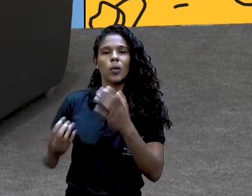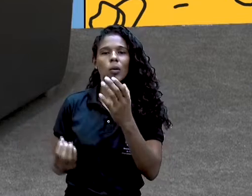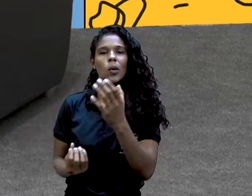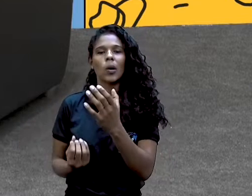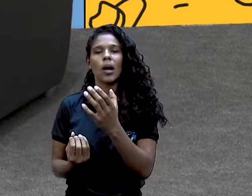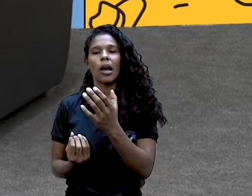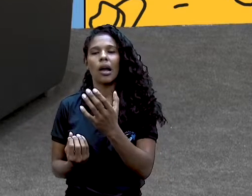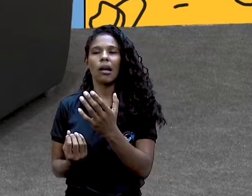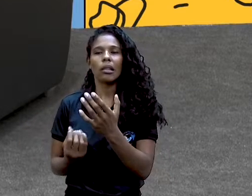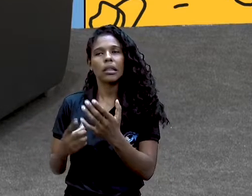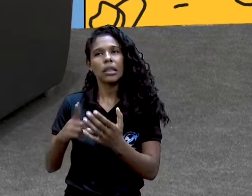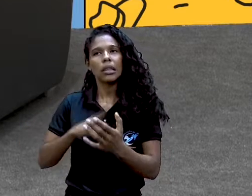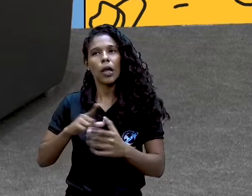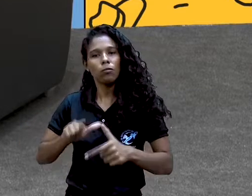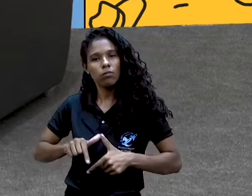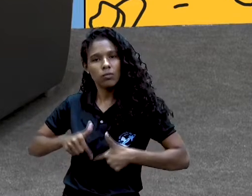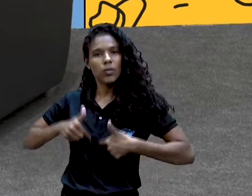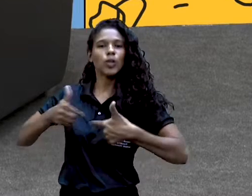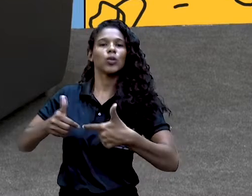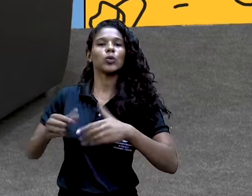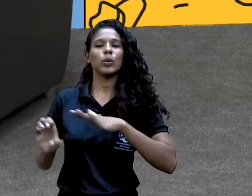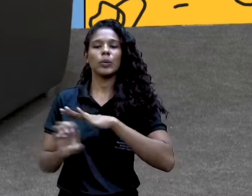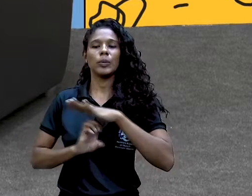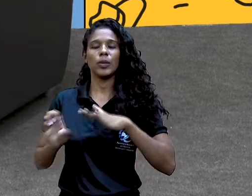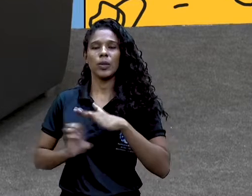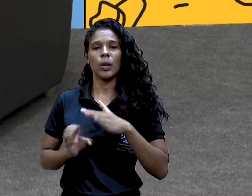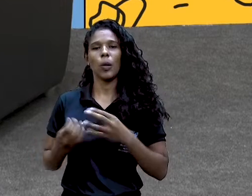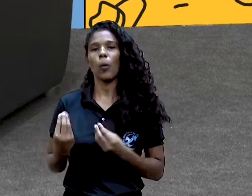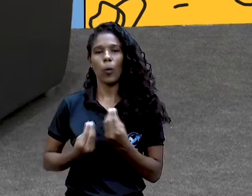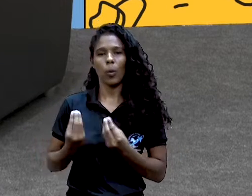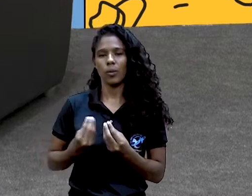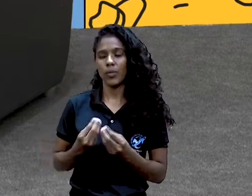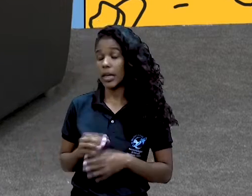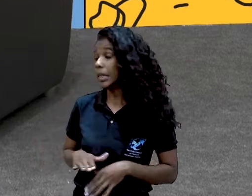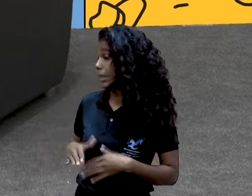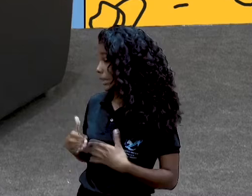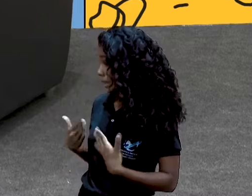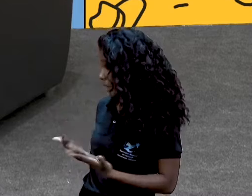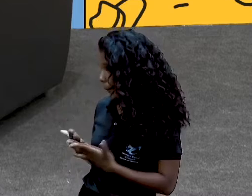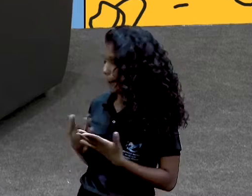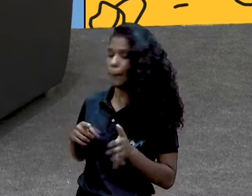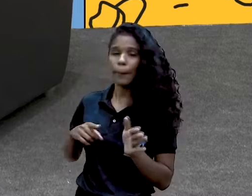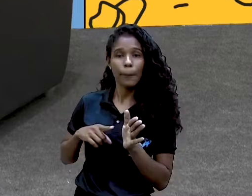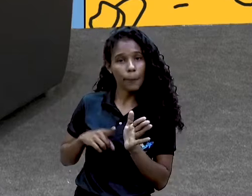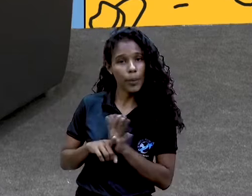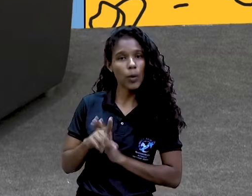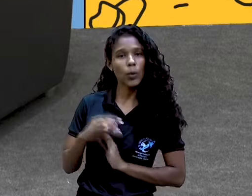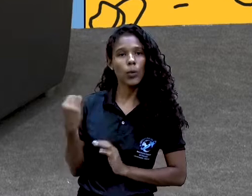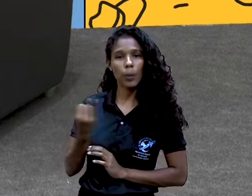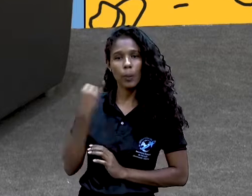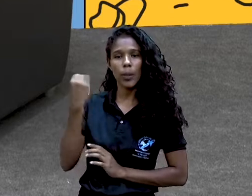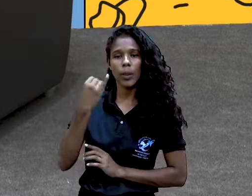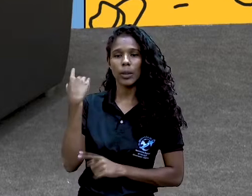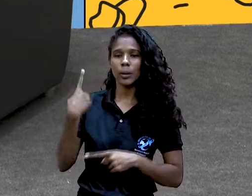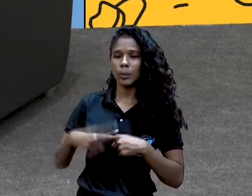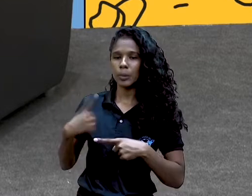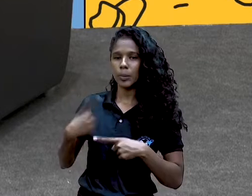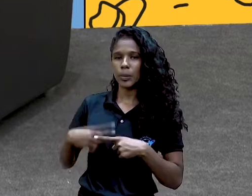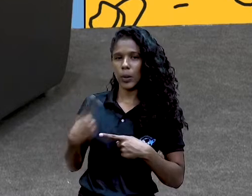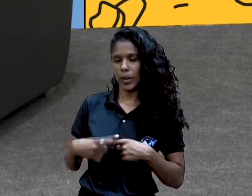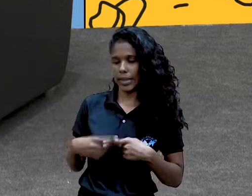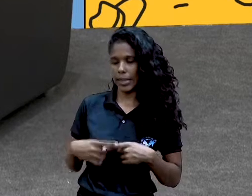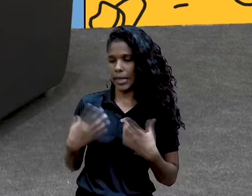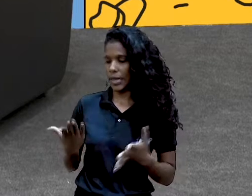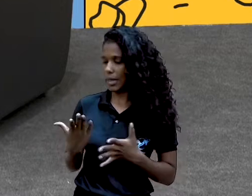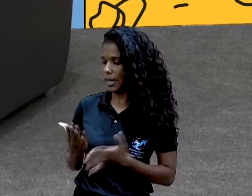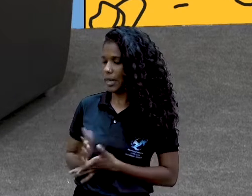Porque é dentro de casa que os pais, a família como um todo, ela vai procurar desenvolver esse lado empreendedor de